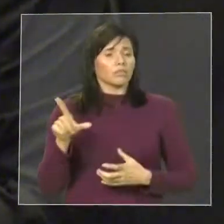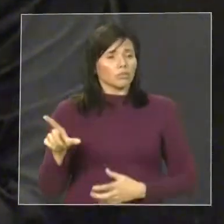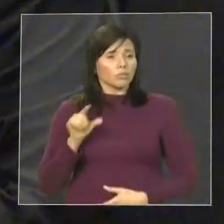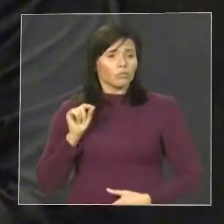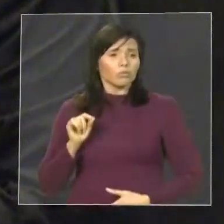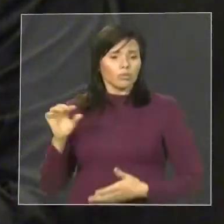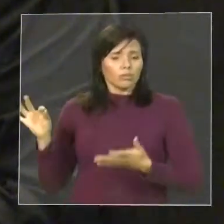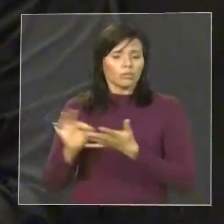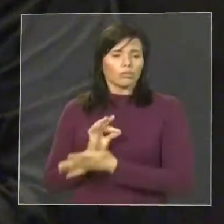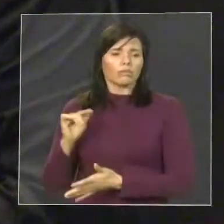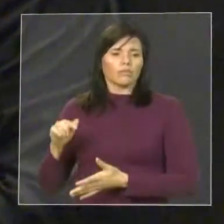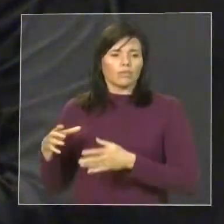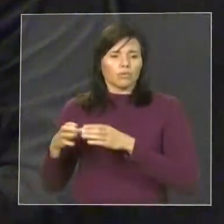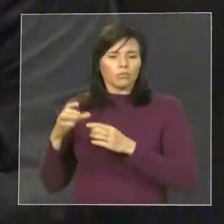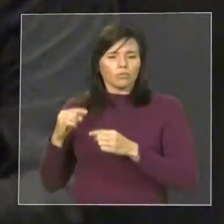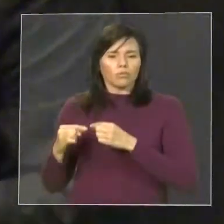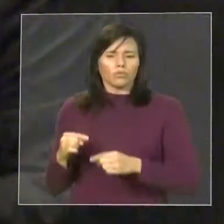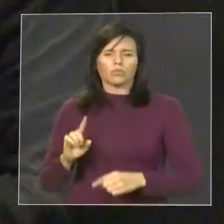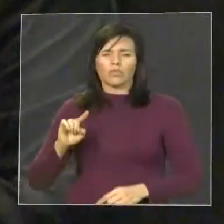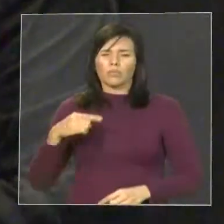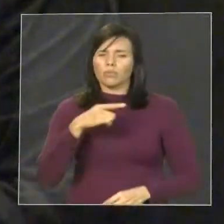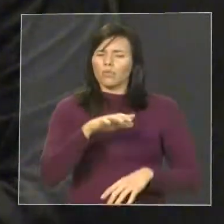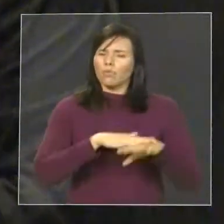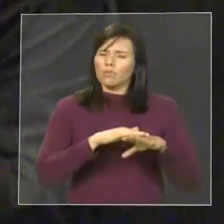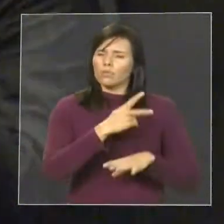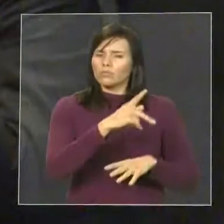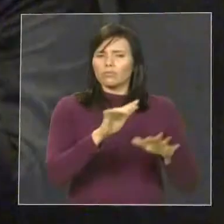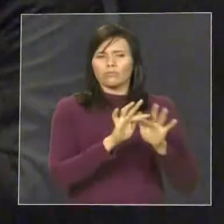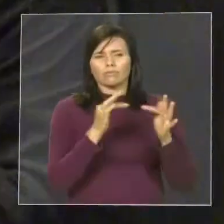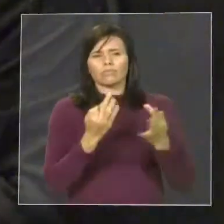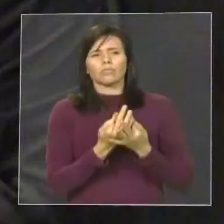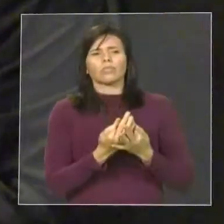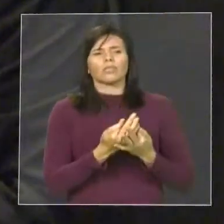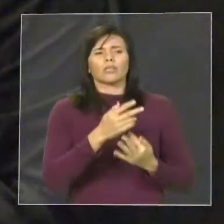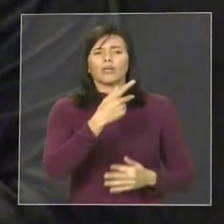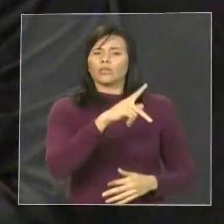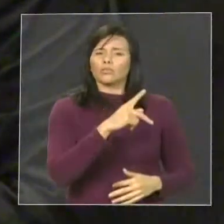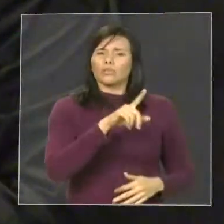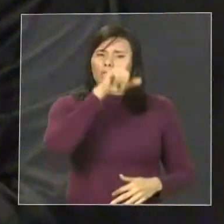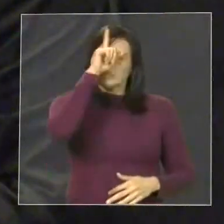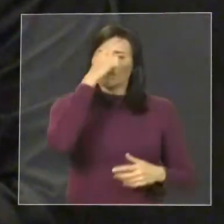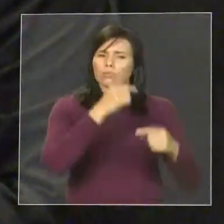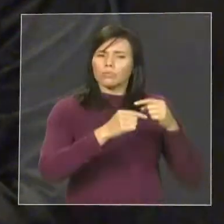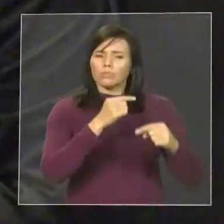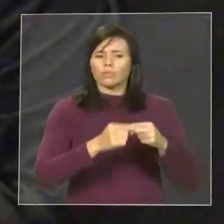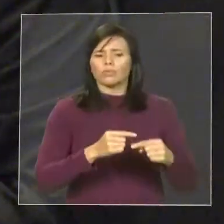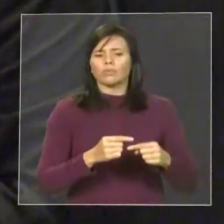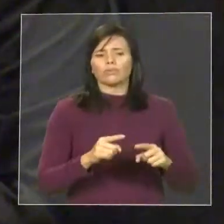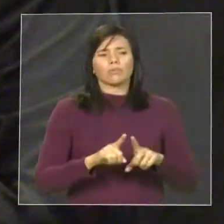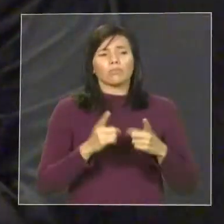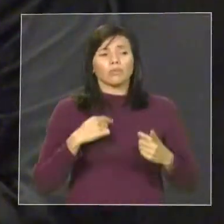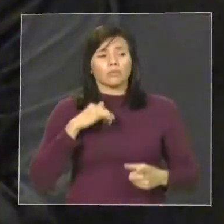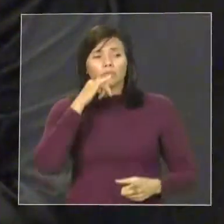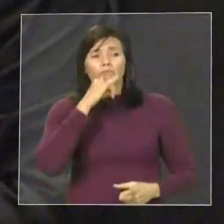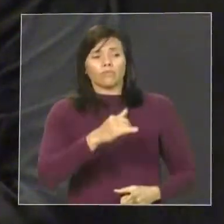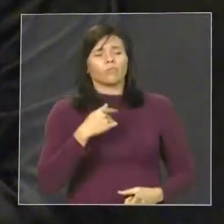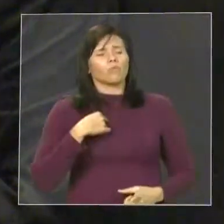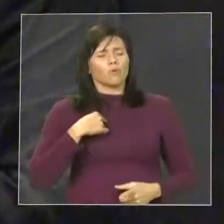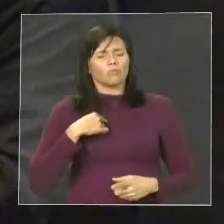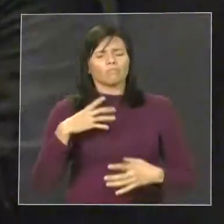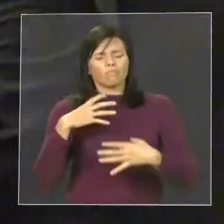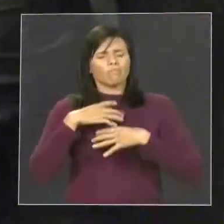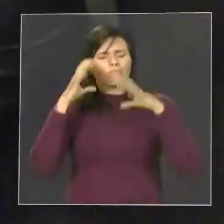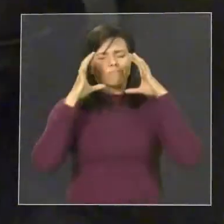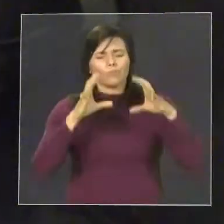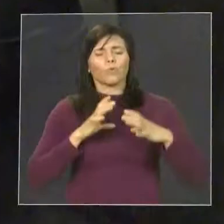suas lideranças políticas, os seus amigos, aqueles que o acompanham. Mas será uma honra tê-lo nas